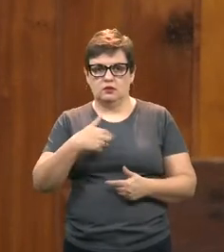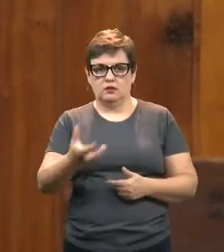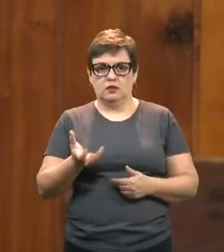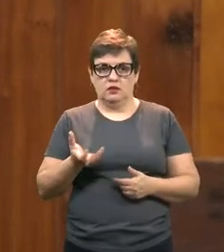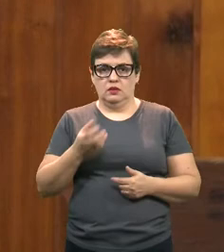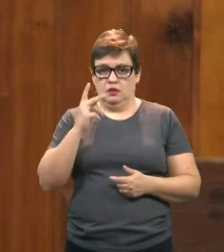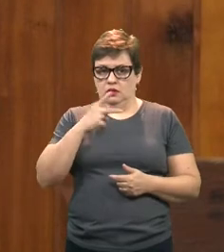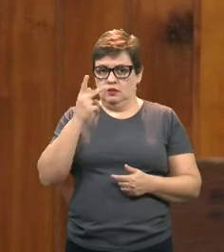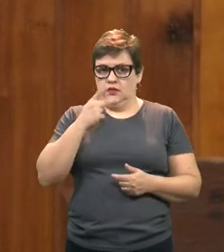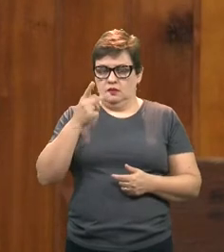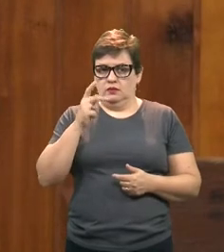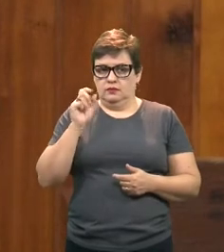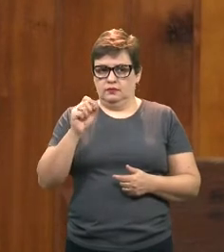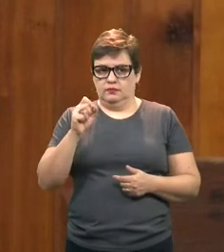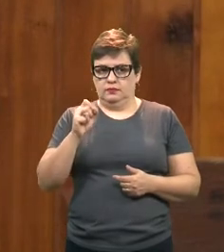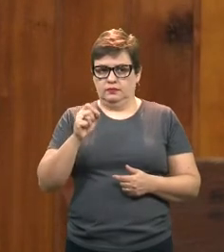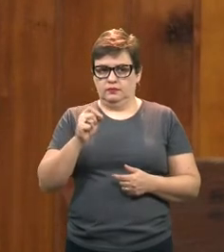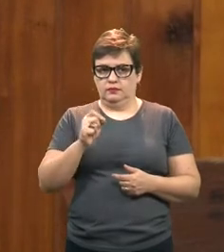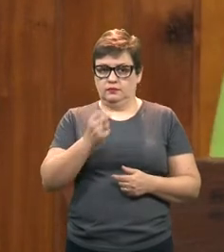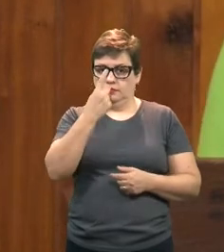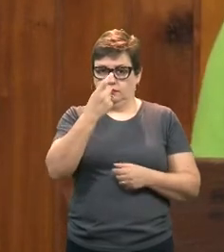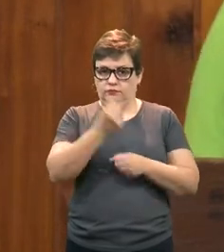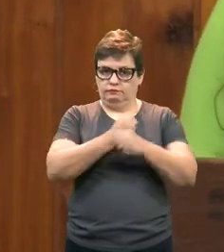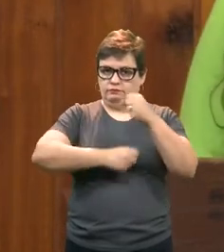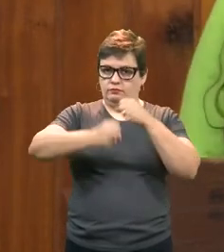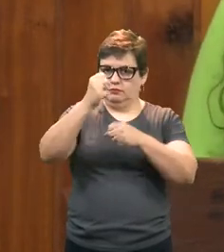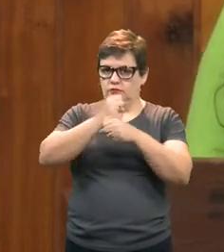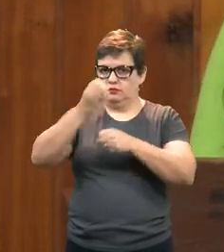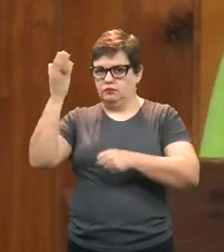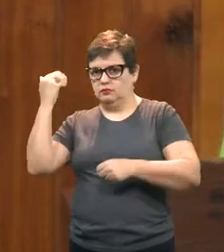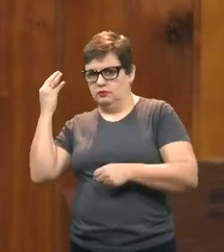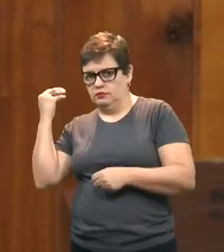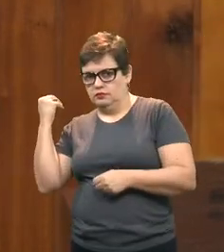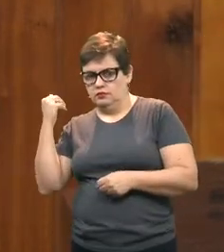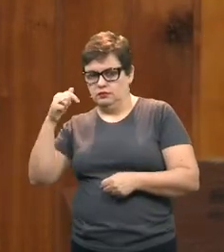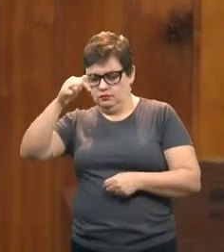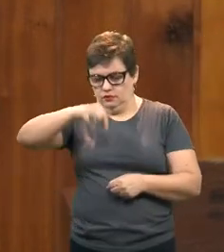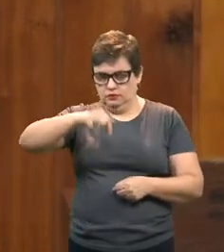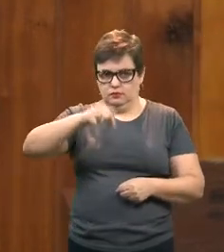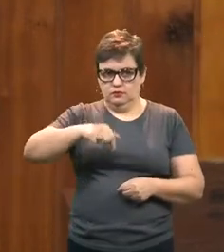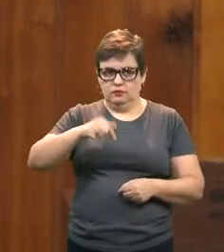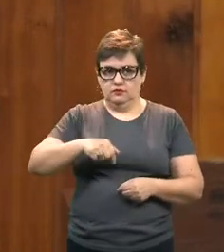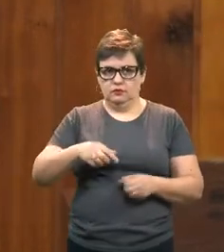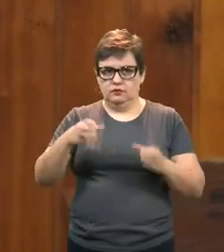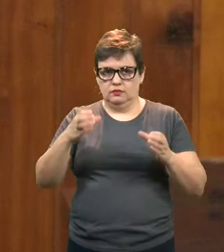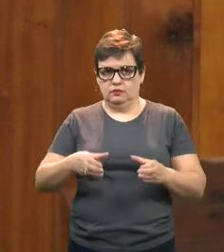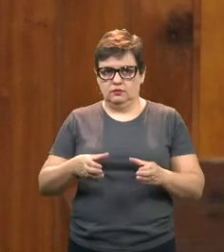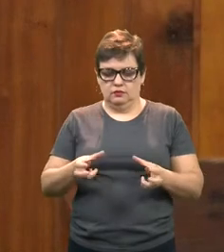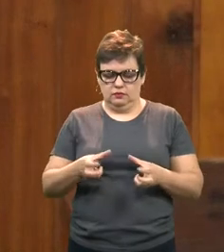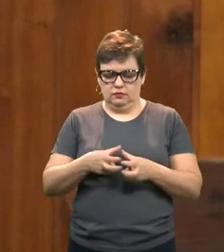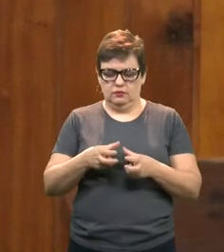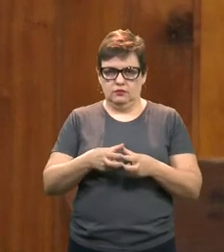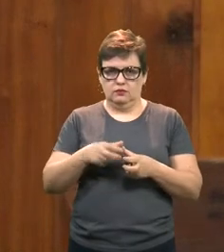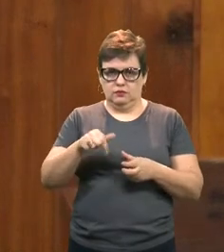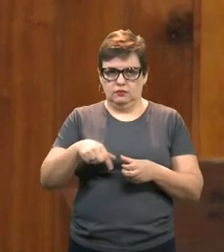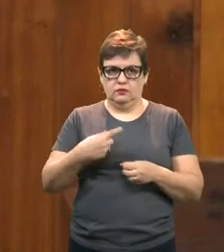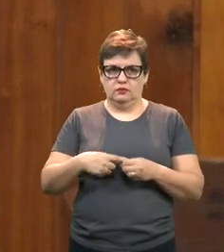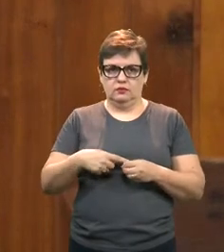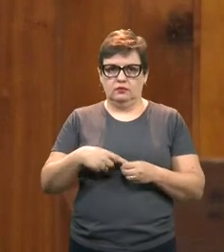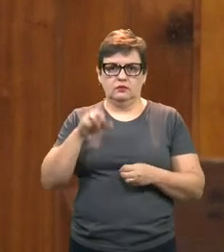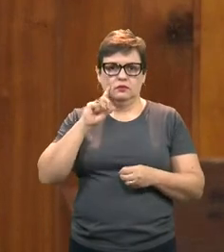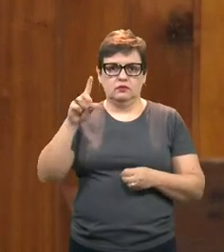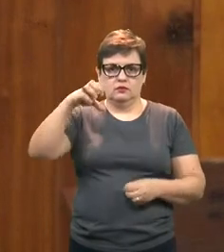uma observação que há um ano atrás, aqui nesse espaço, na Câmara Municipal, dia